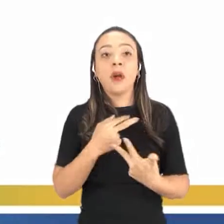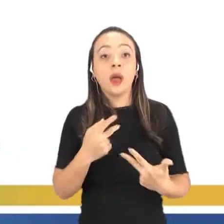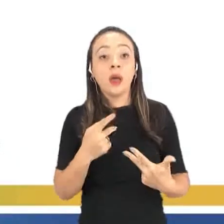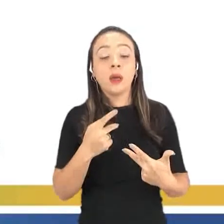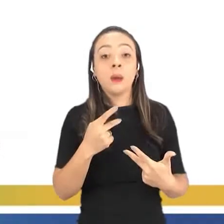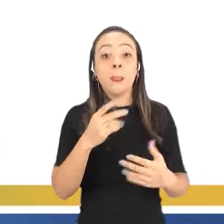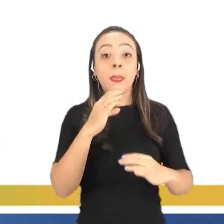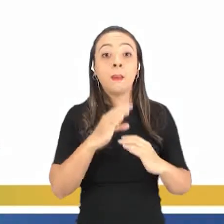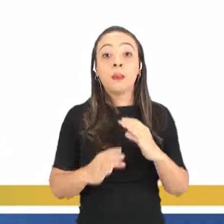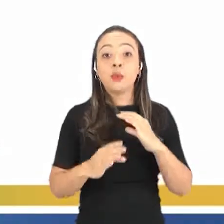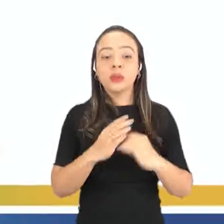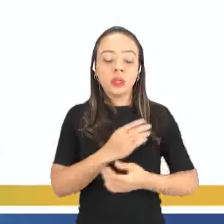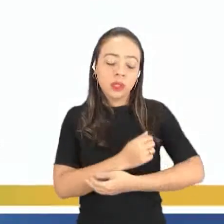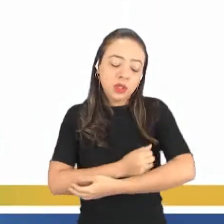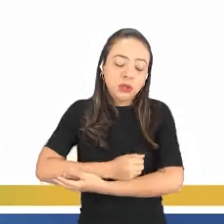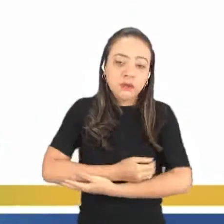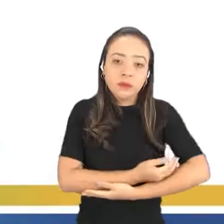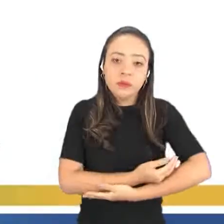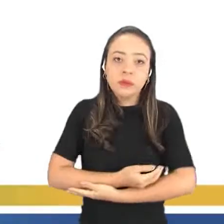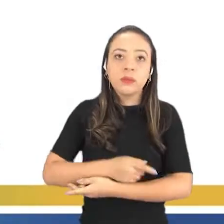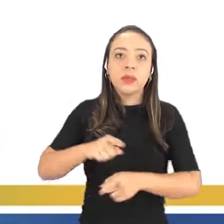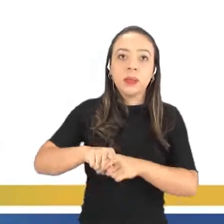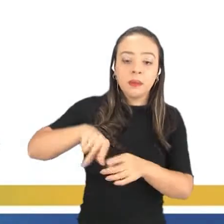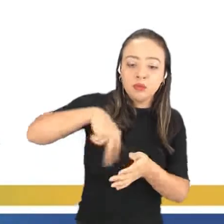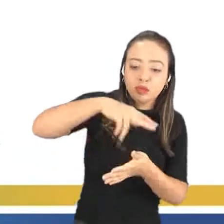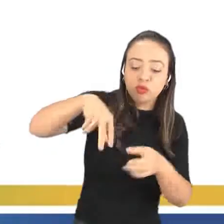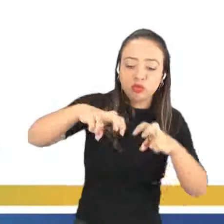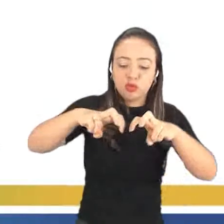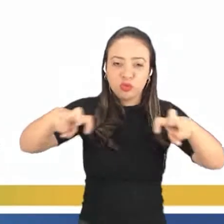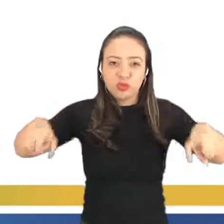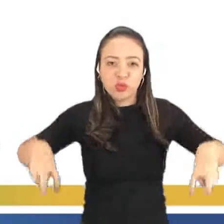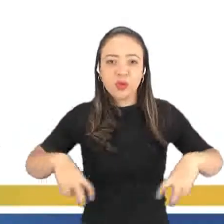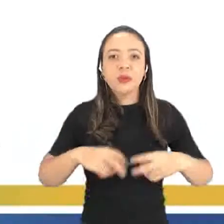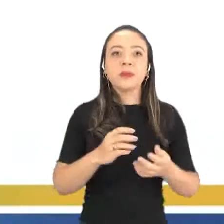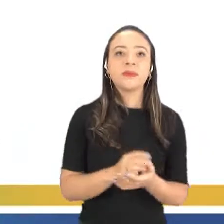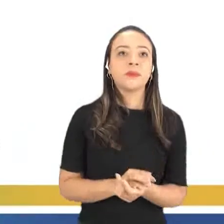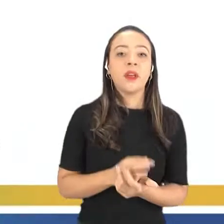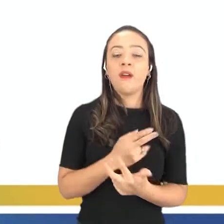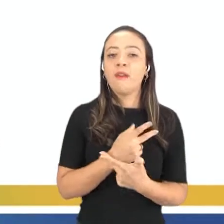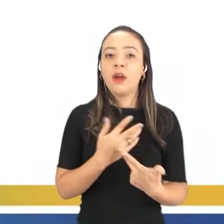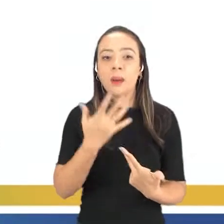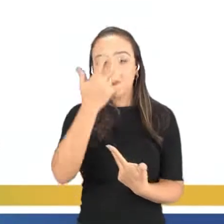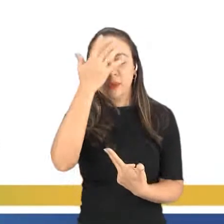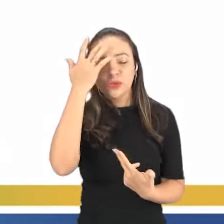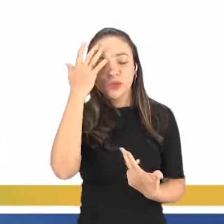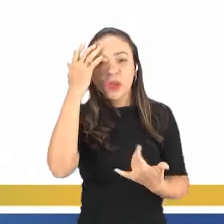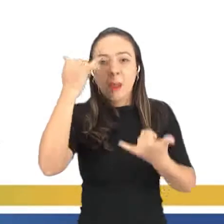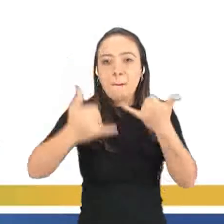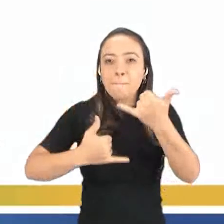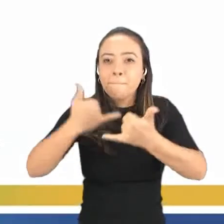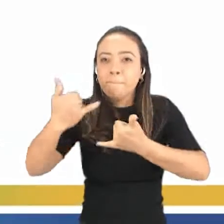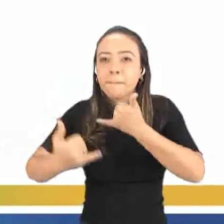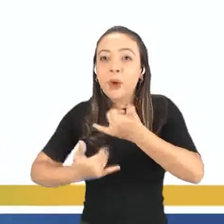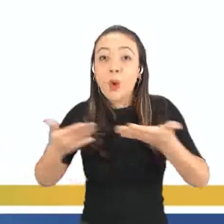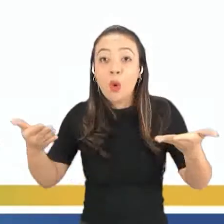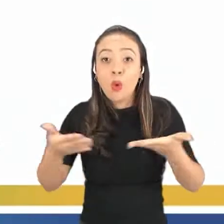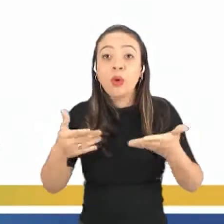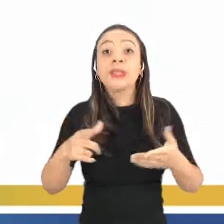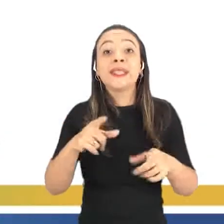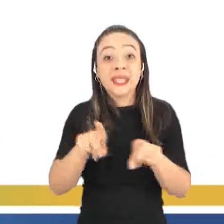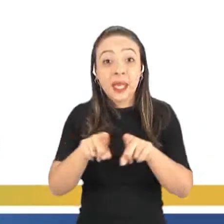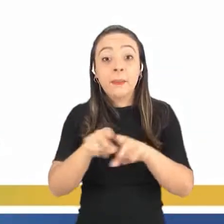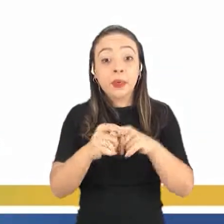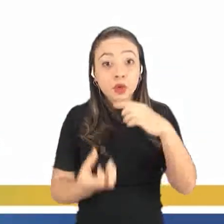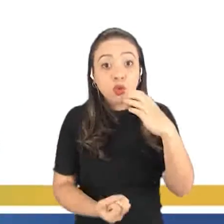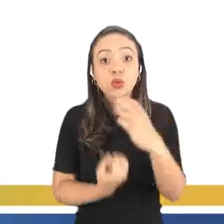niná e canções de roda também. Muitos folguetos de rua até hoje brincados no país também têm origem